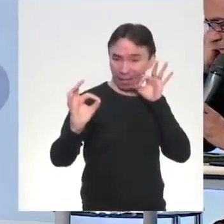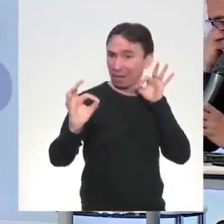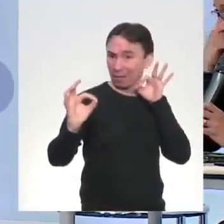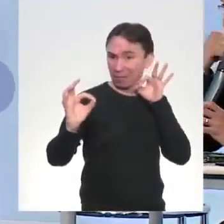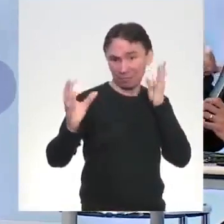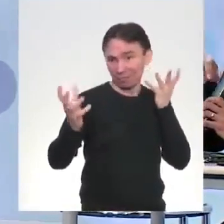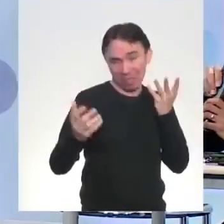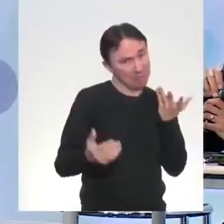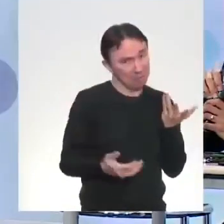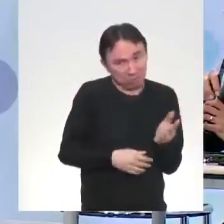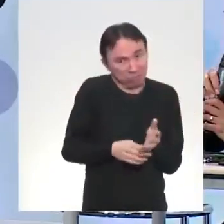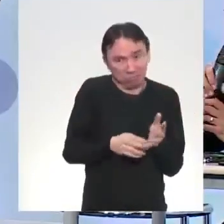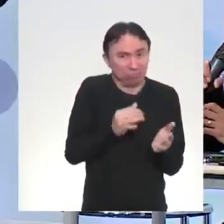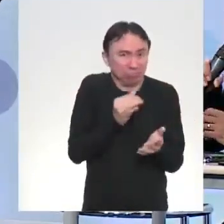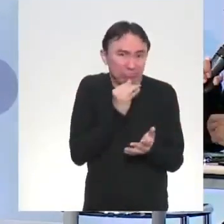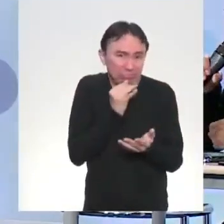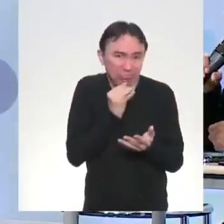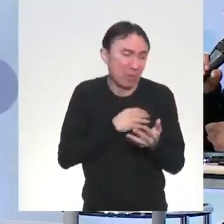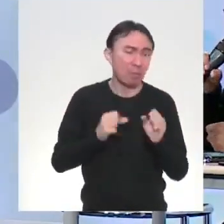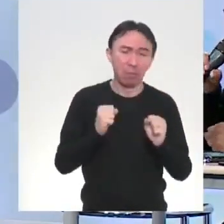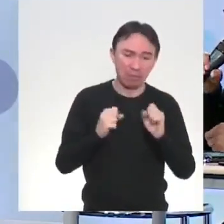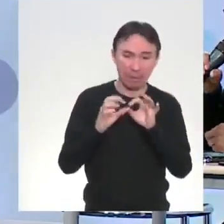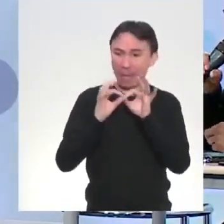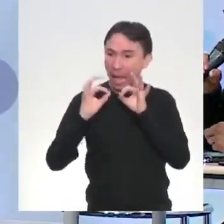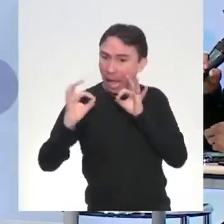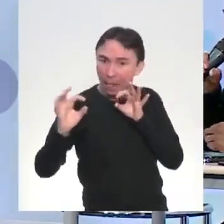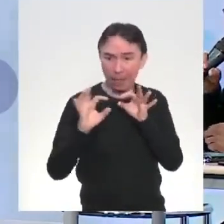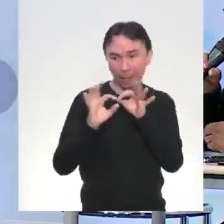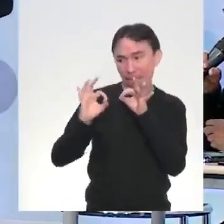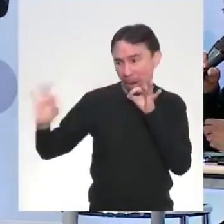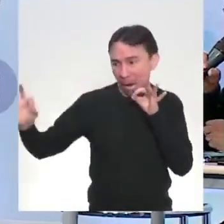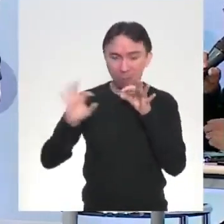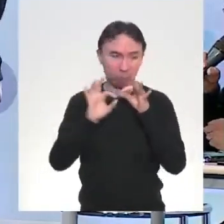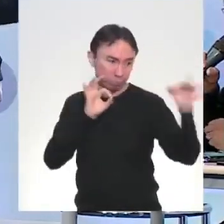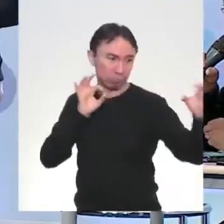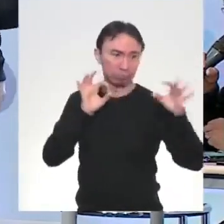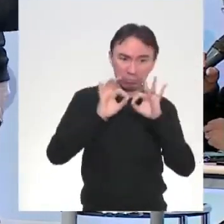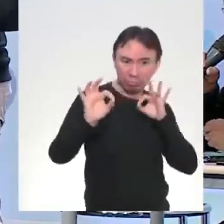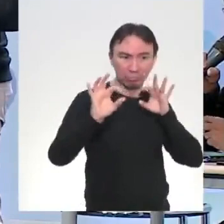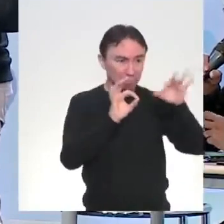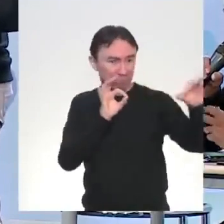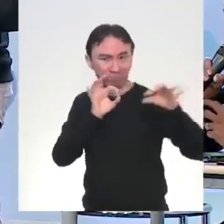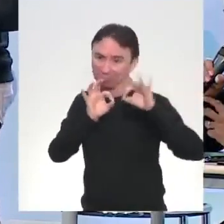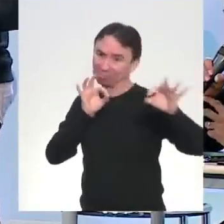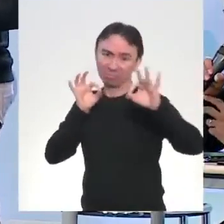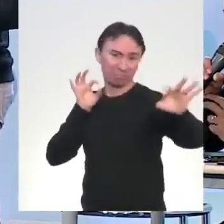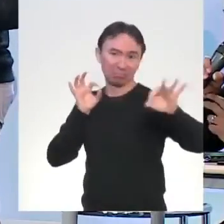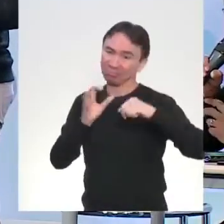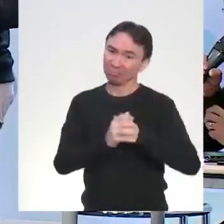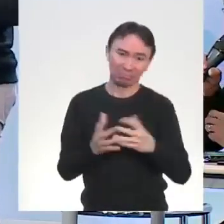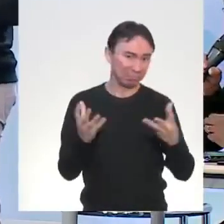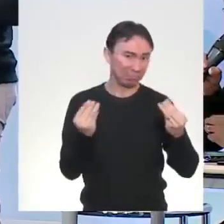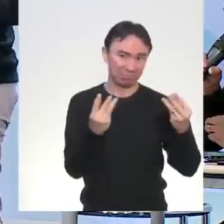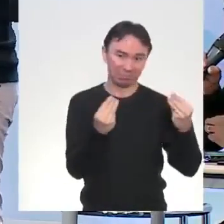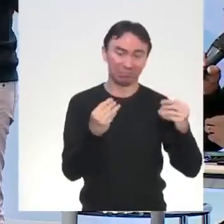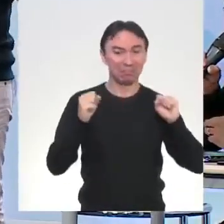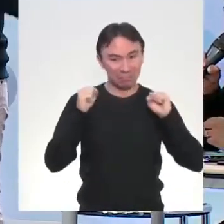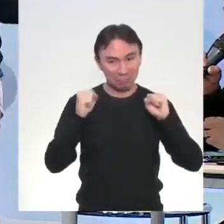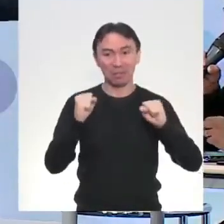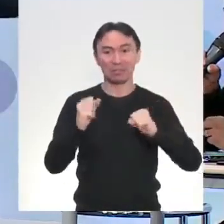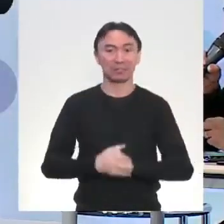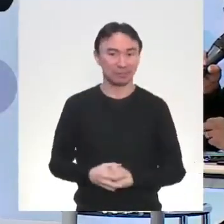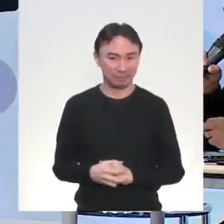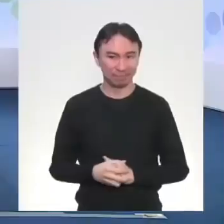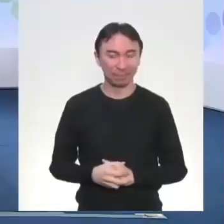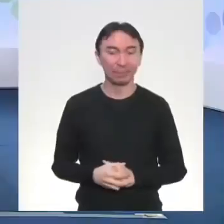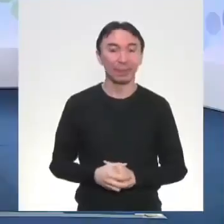várias retas passando aqui para várias direções diferentes. Tá certo? Muito bem. Vamos lá então, olha só. O que nós temos? Diga lá, Osmar. A